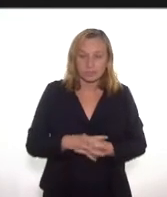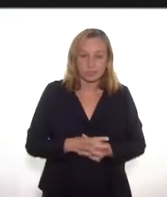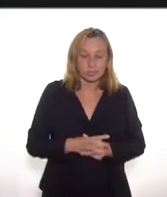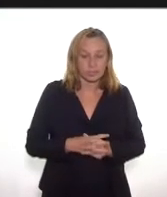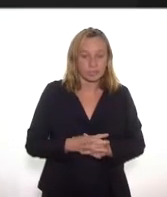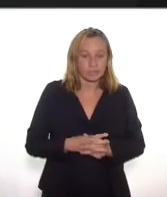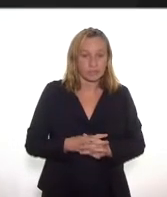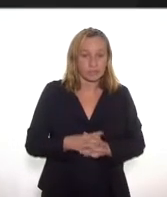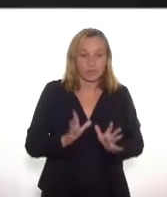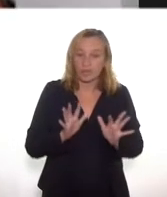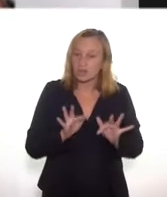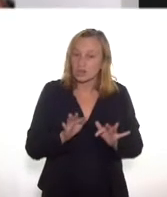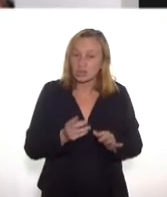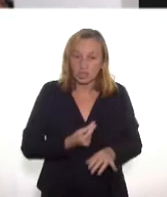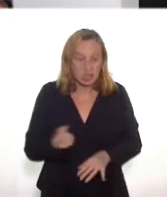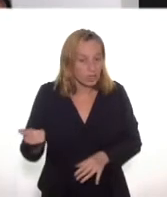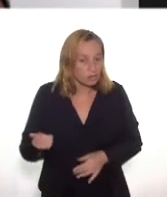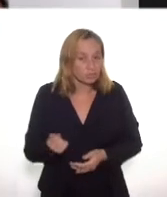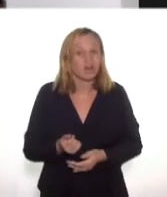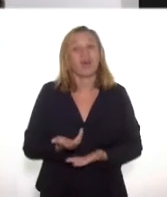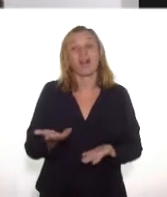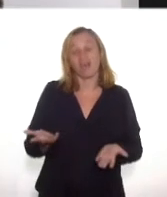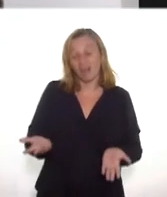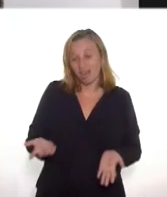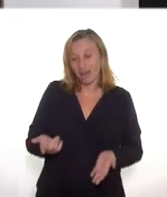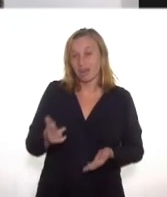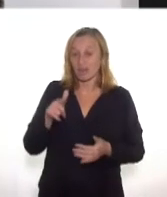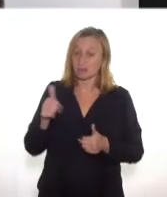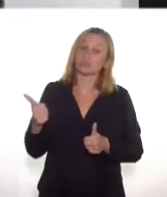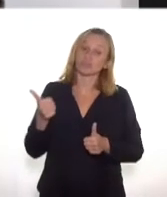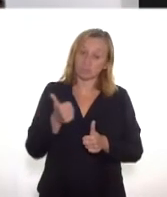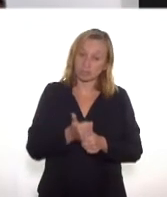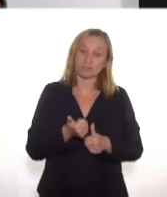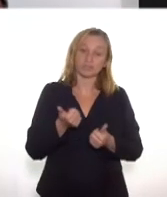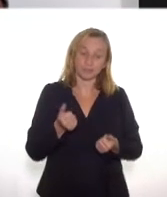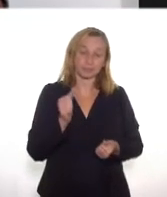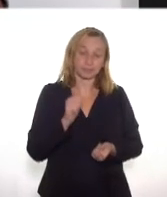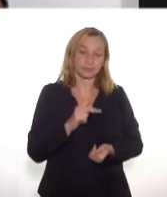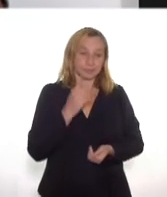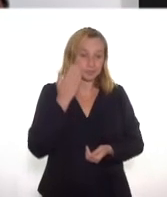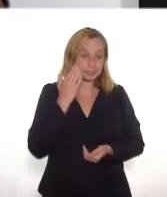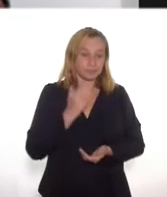Presidente. Já saiu, deputado. Ah, Vossa Excelência está presidindo, né?